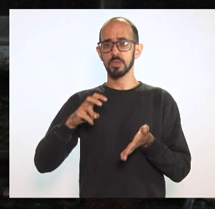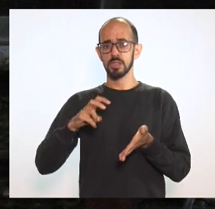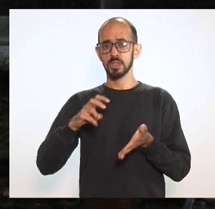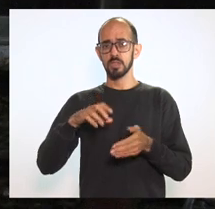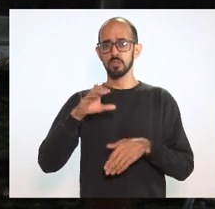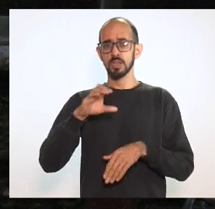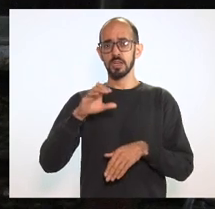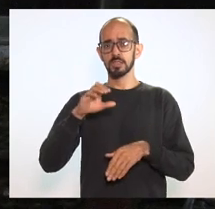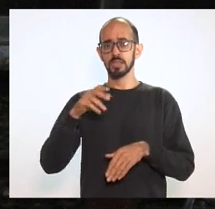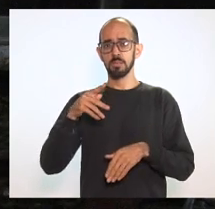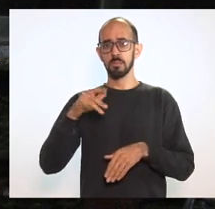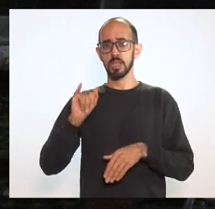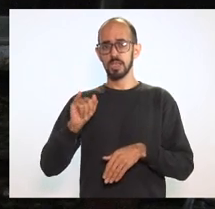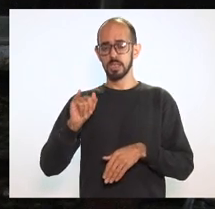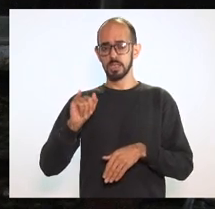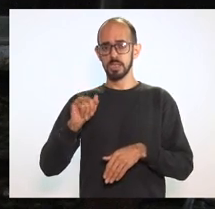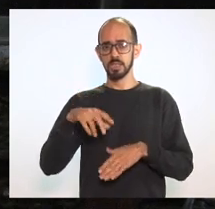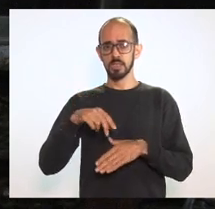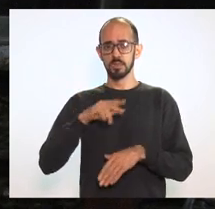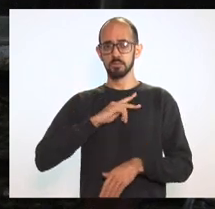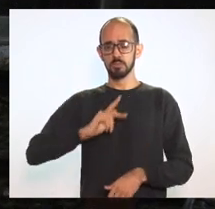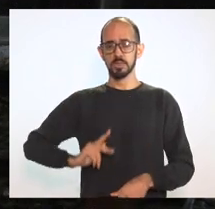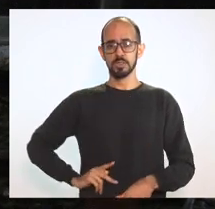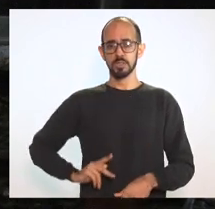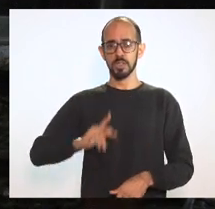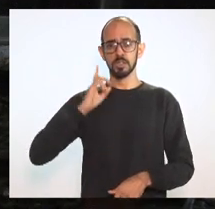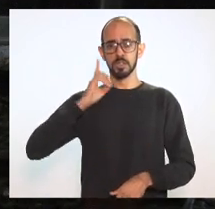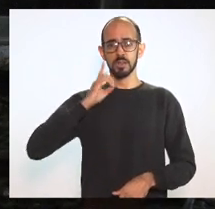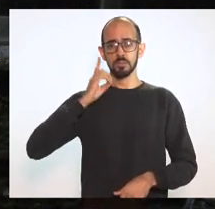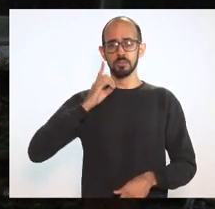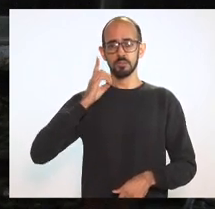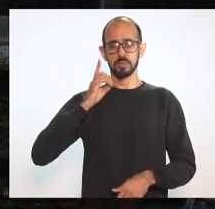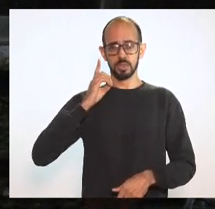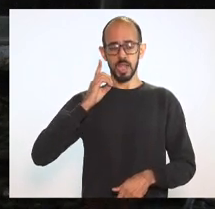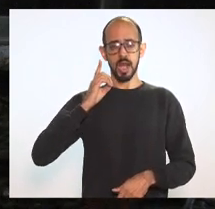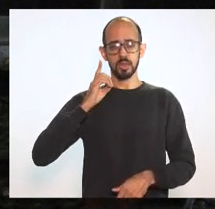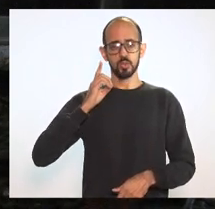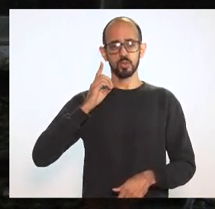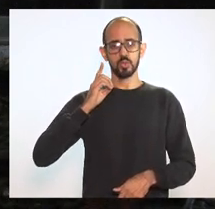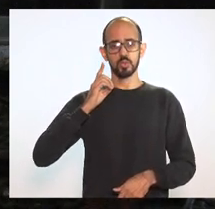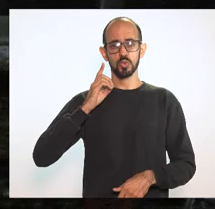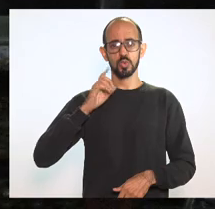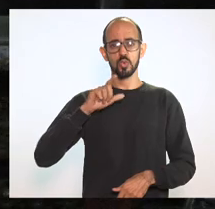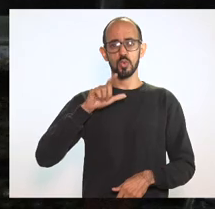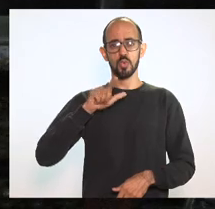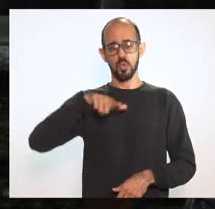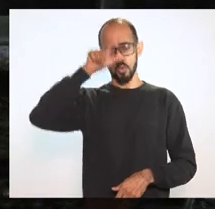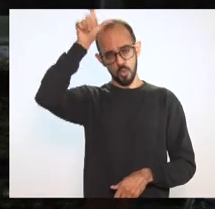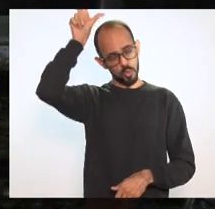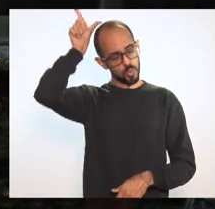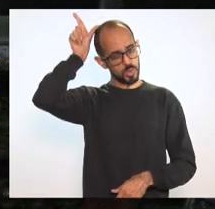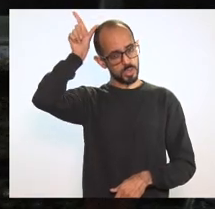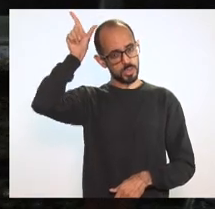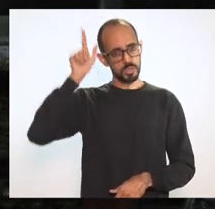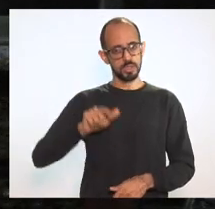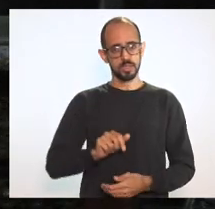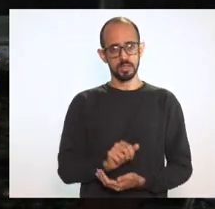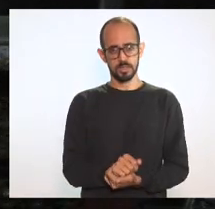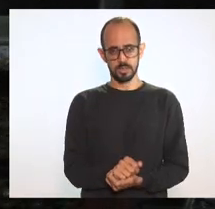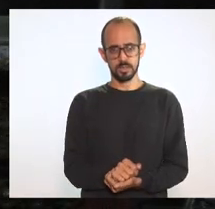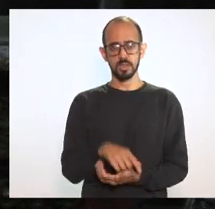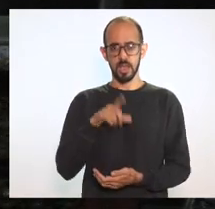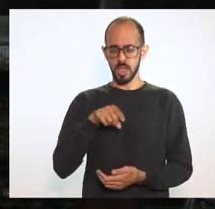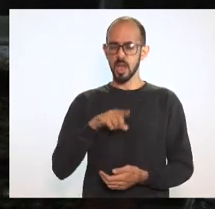CPI, presidida pelo deputado decano desta casa, deputado Luiz Paulo, um